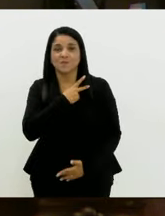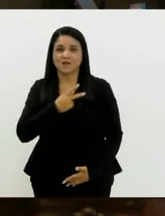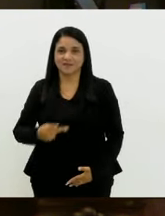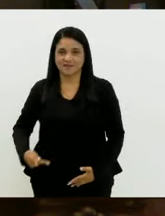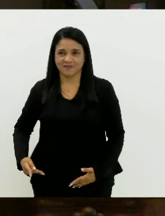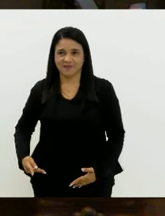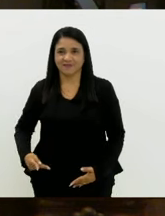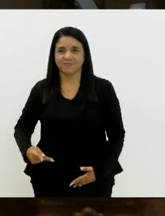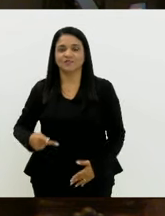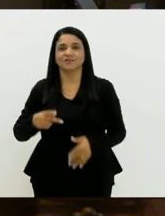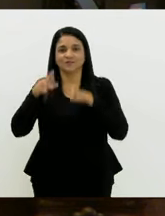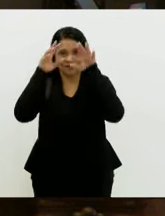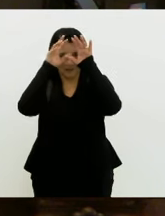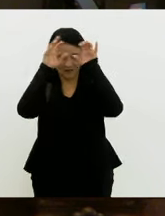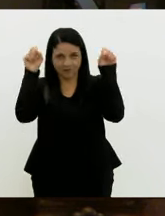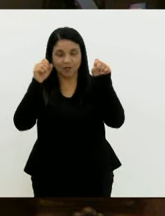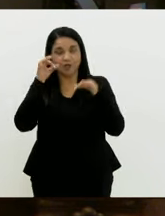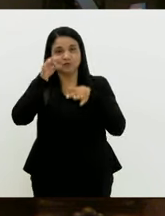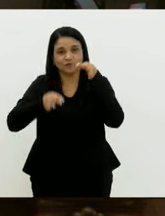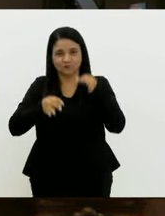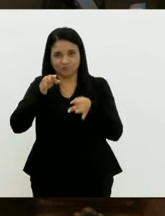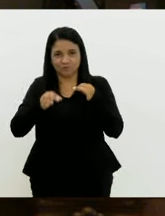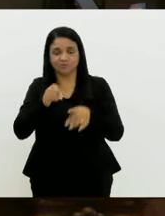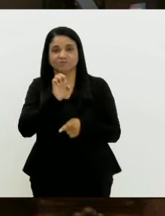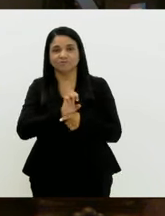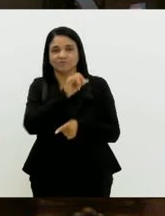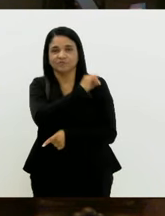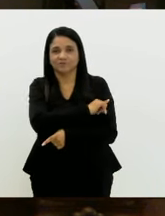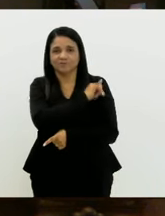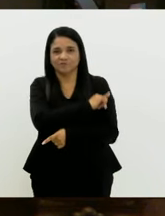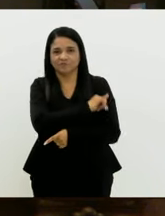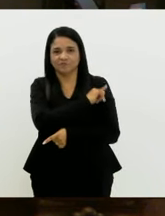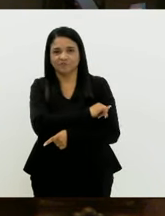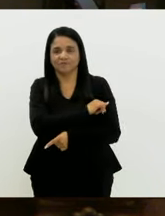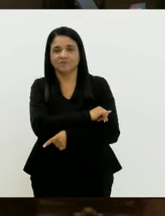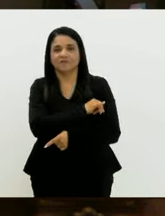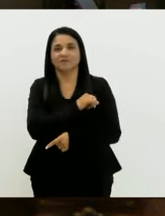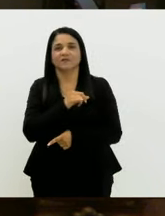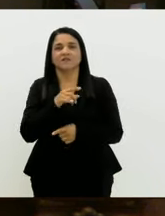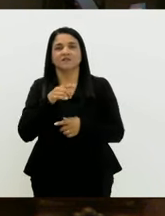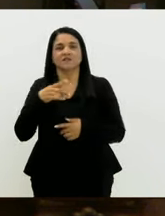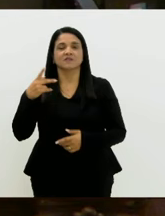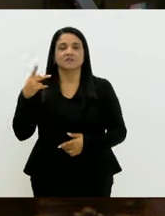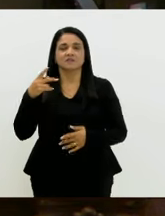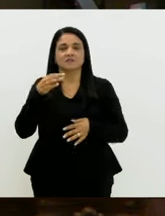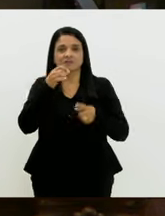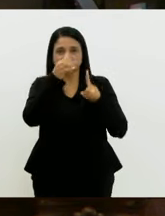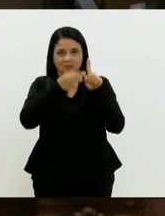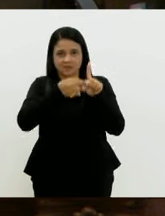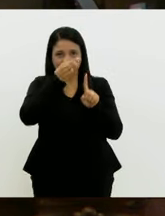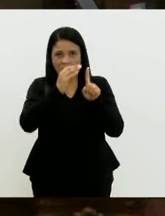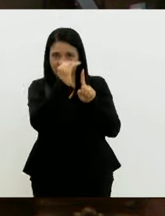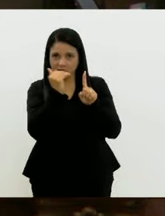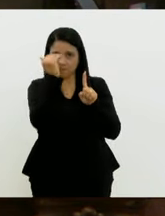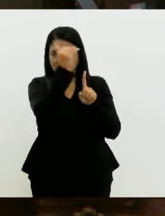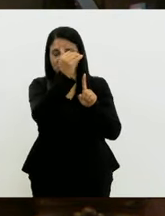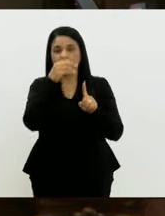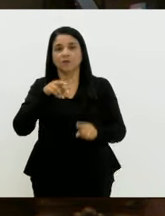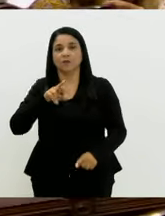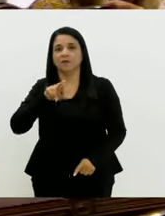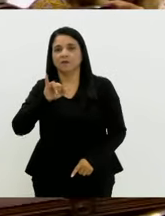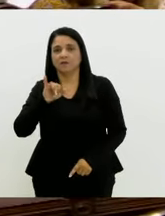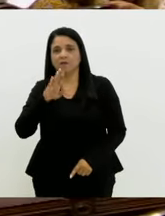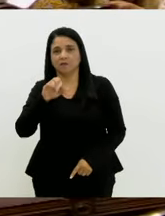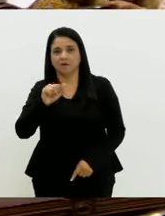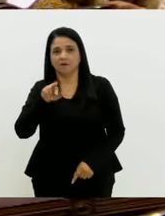Egrégio Tribunal de Justiça do Estado do Rio de Janeiro, eminente desembargador presidente, doutor Ricardo Cardoso, por favor.